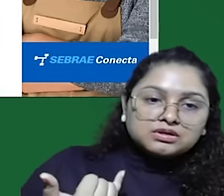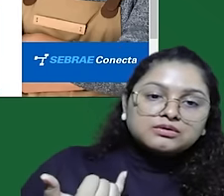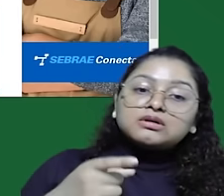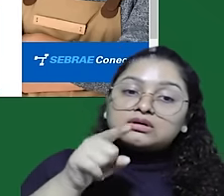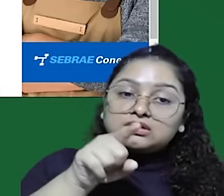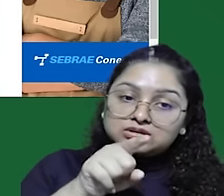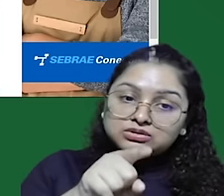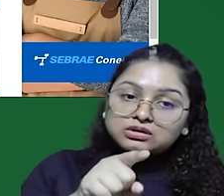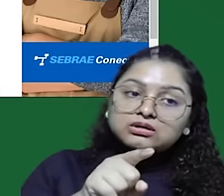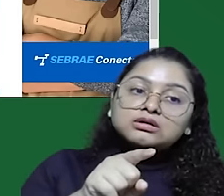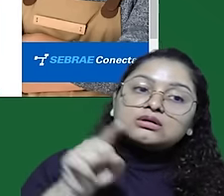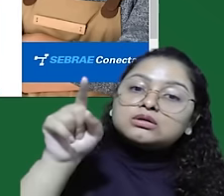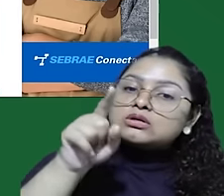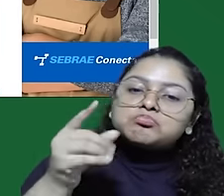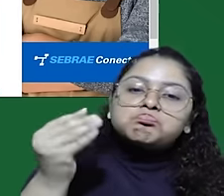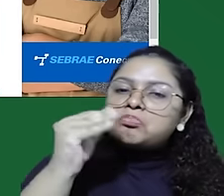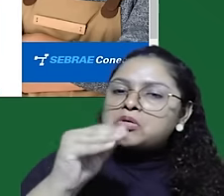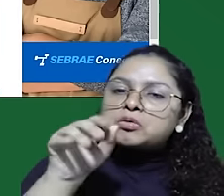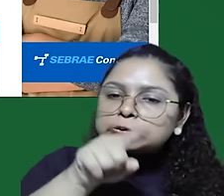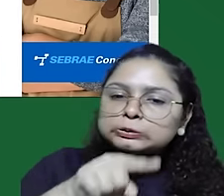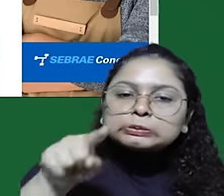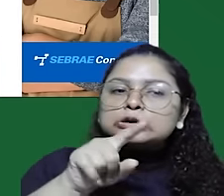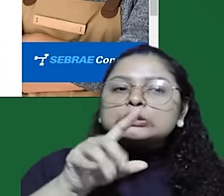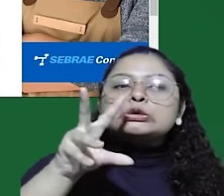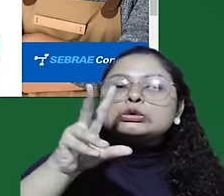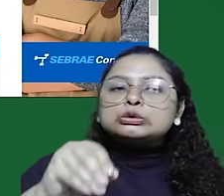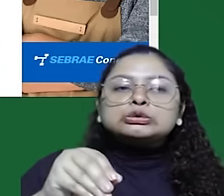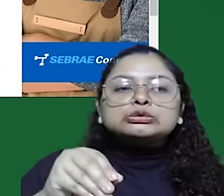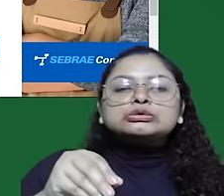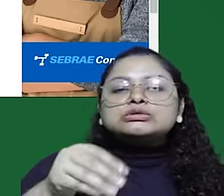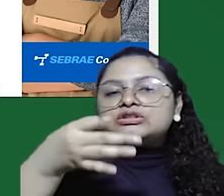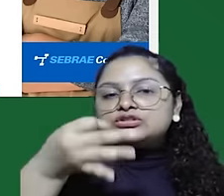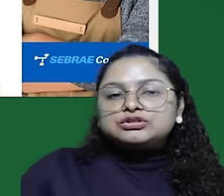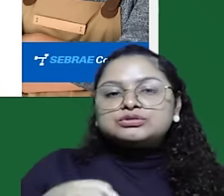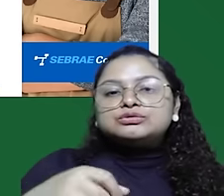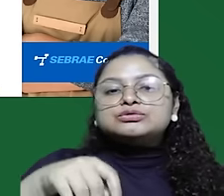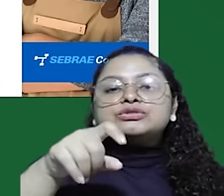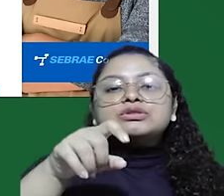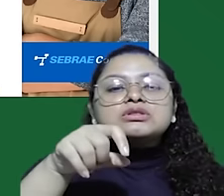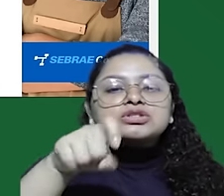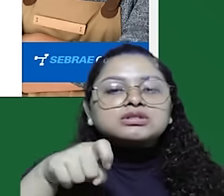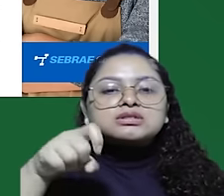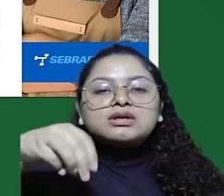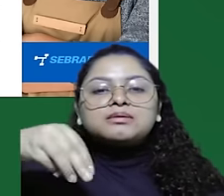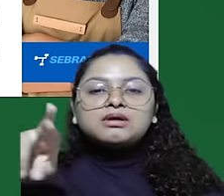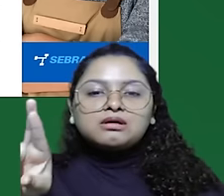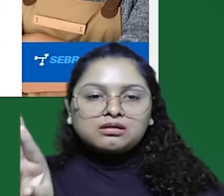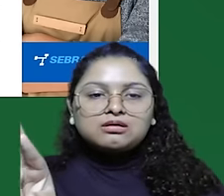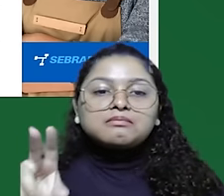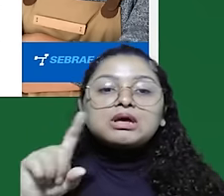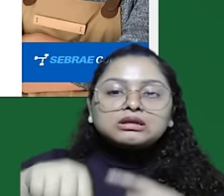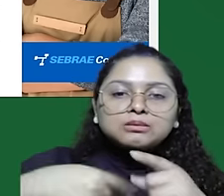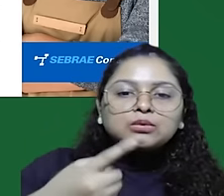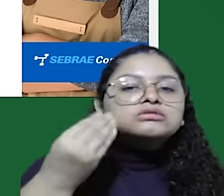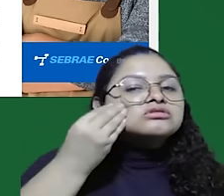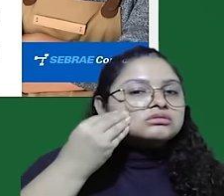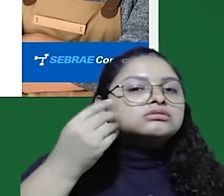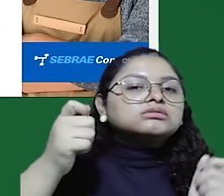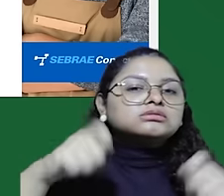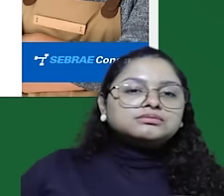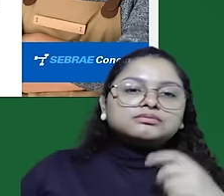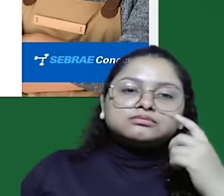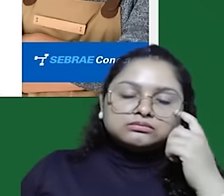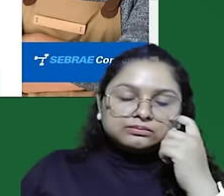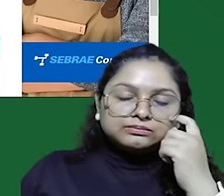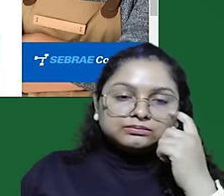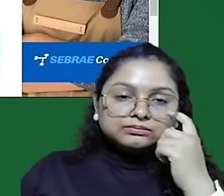Ele carrega tudo direitinho lá pra gente no XML a gente aqui ainda não conseguiu fazer um teste disso mas logo a gente vai conseguir disponibilizar